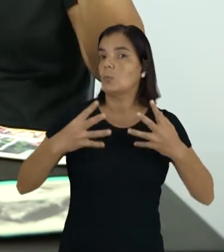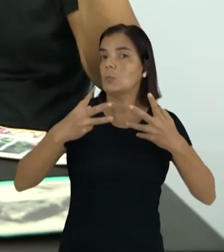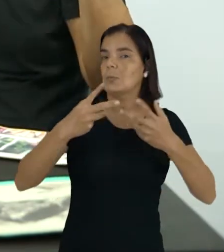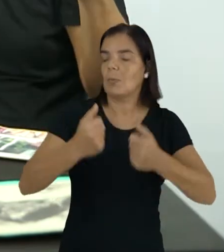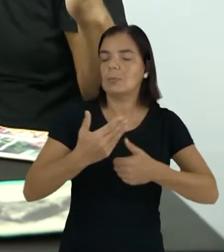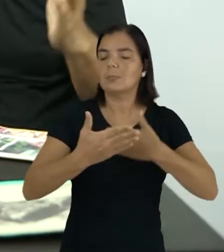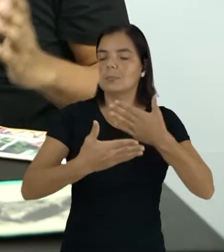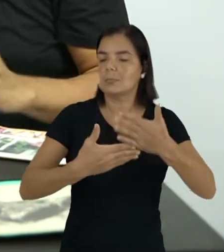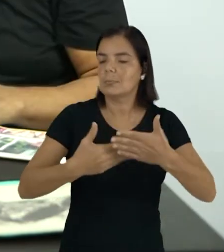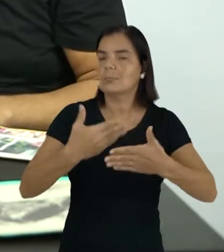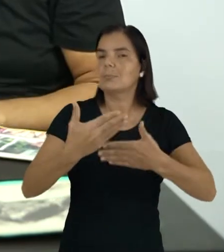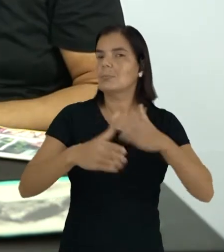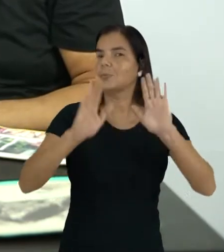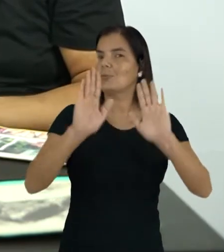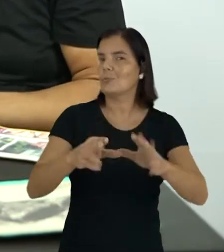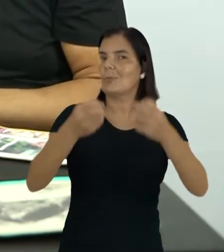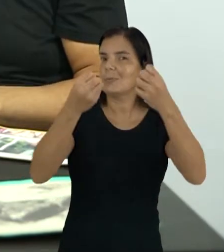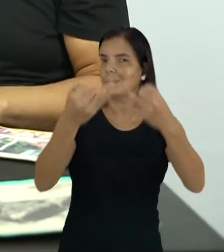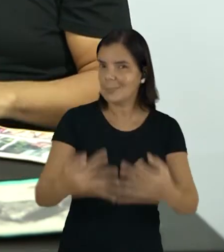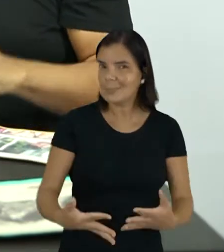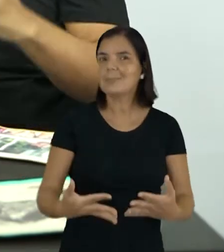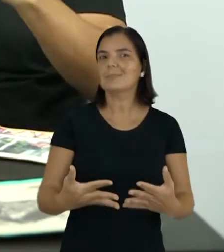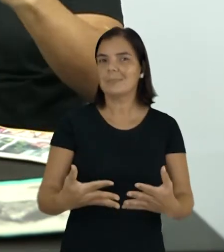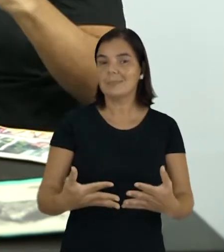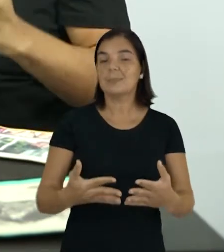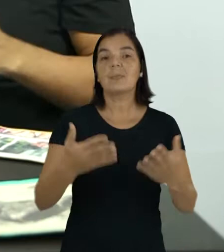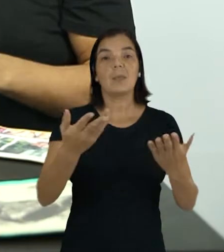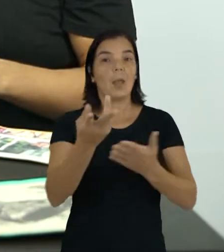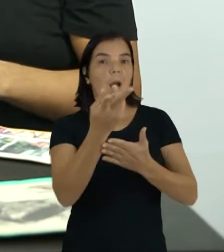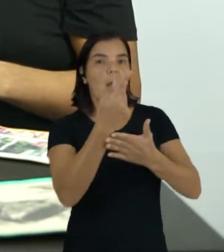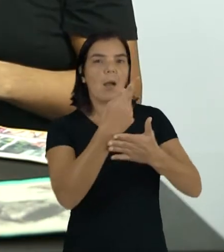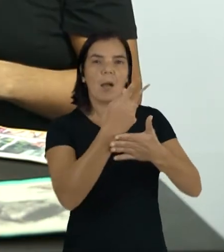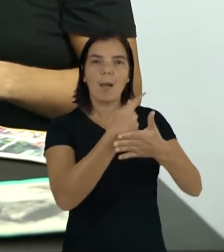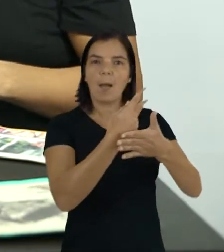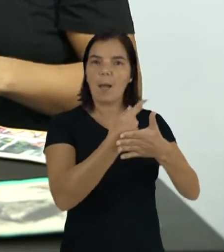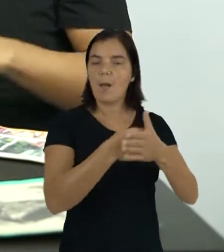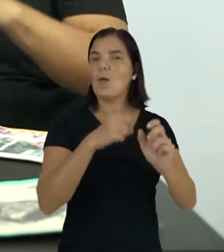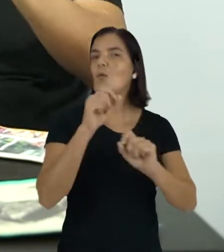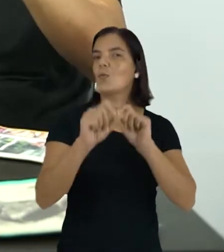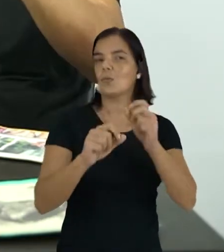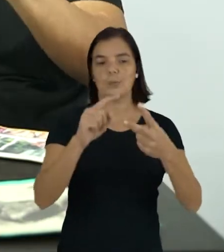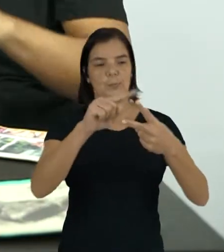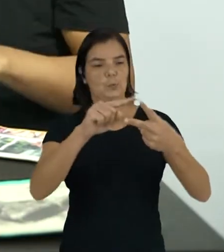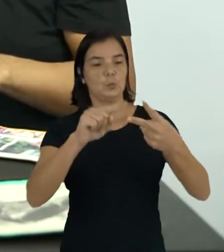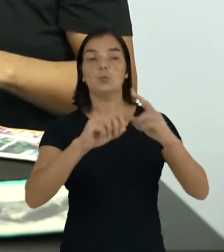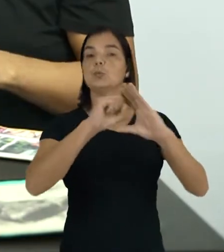aquele processo que nós já falamos, né? A arte dos indígenas se destaca